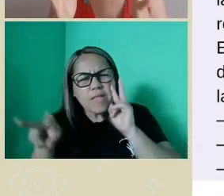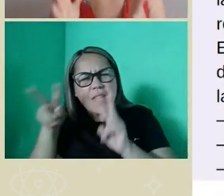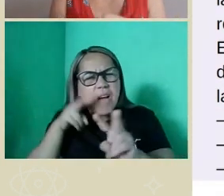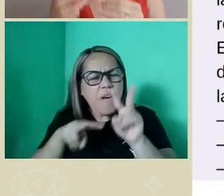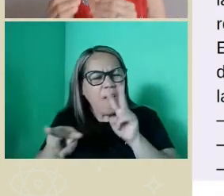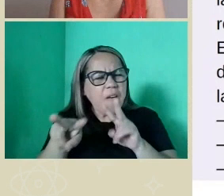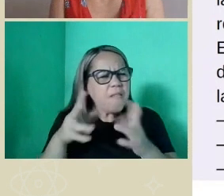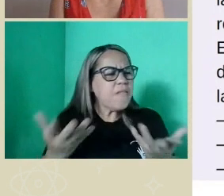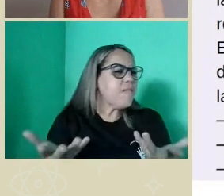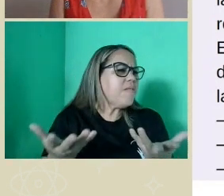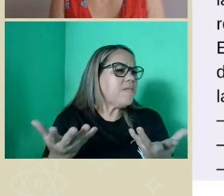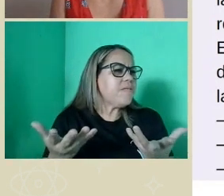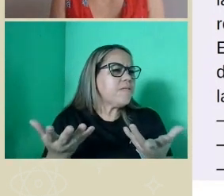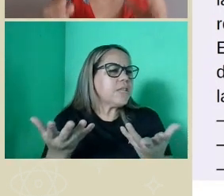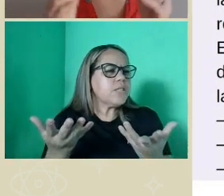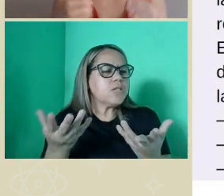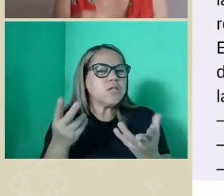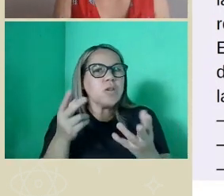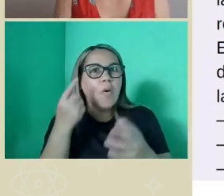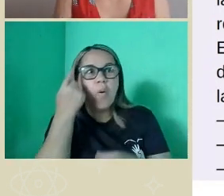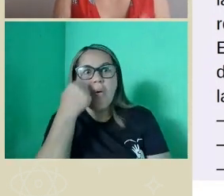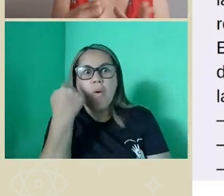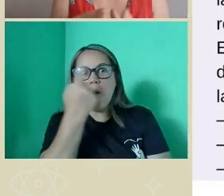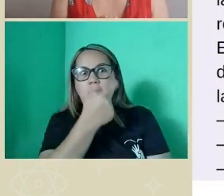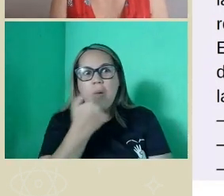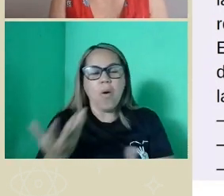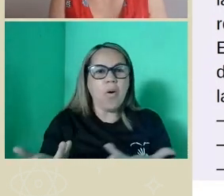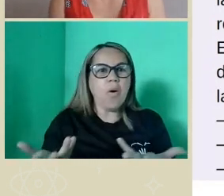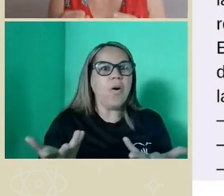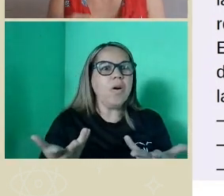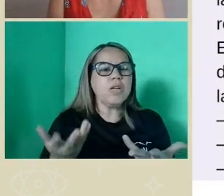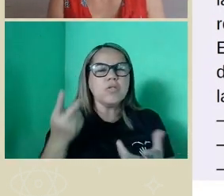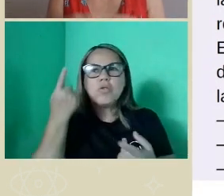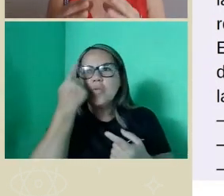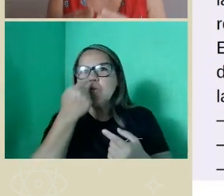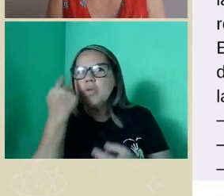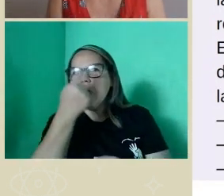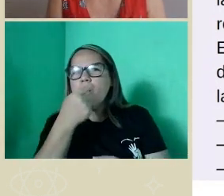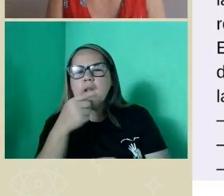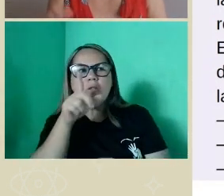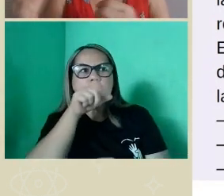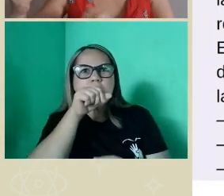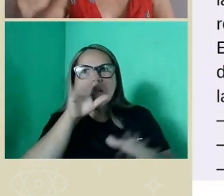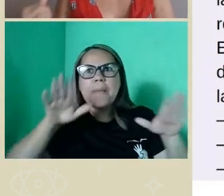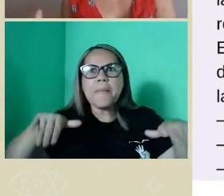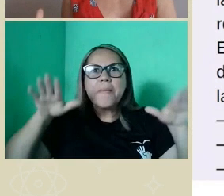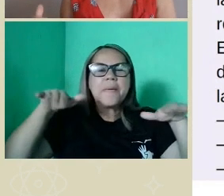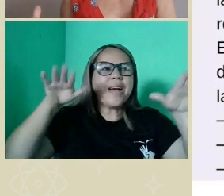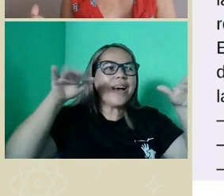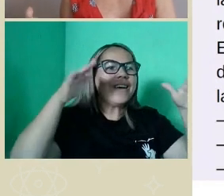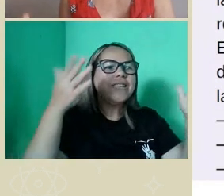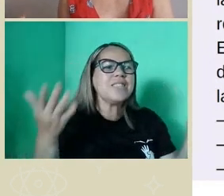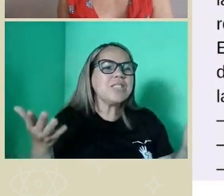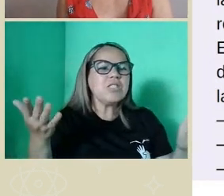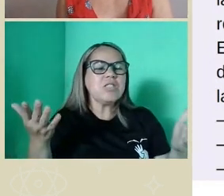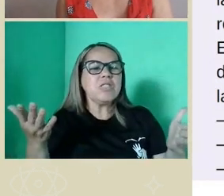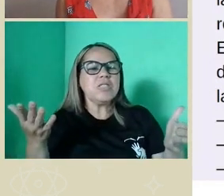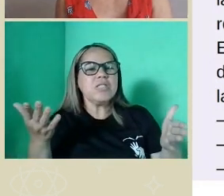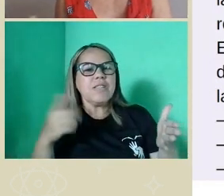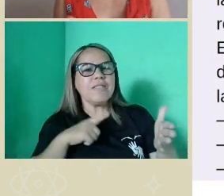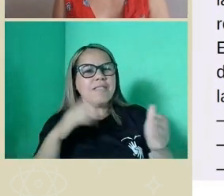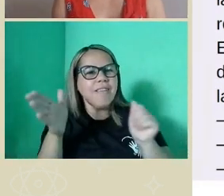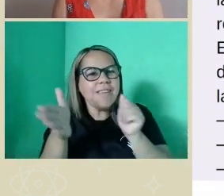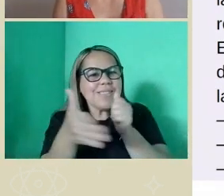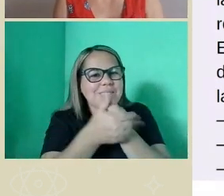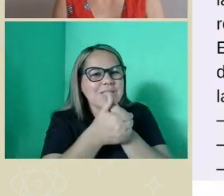são olhos os olhos de pássaros que traz as escondidas